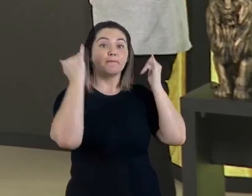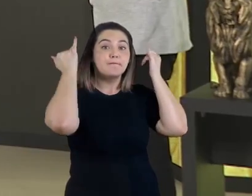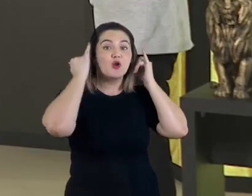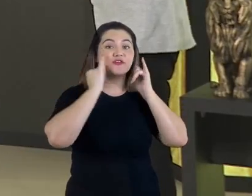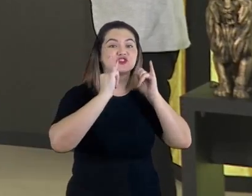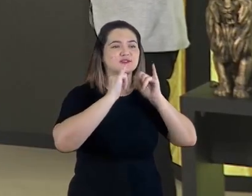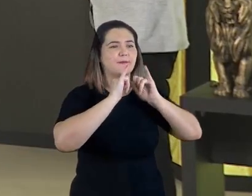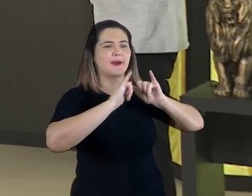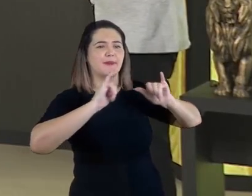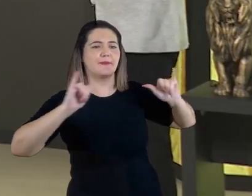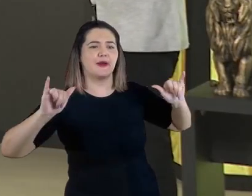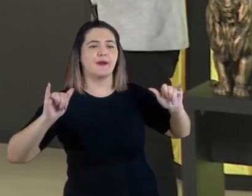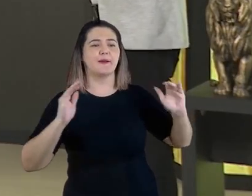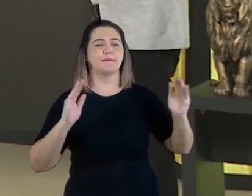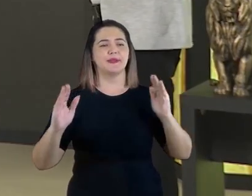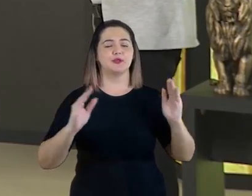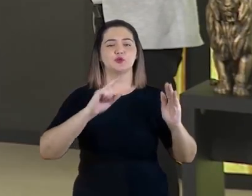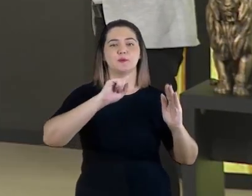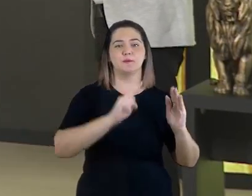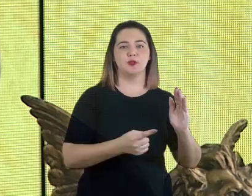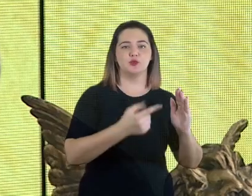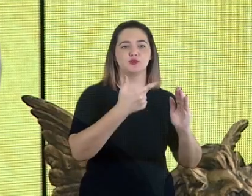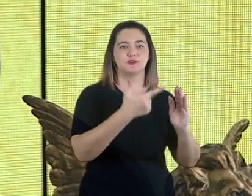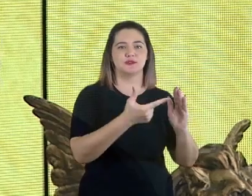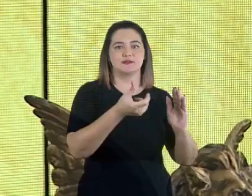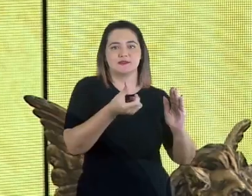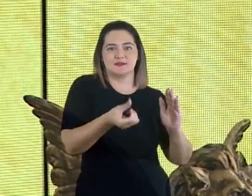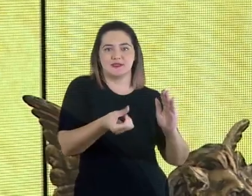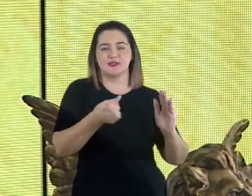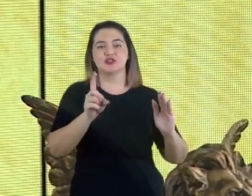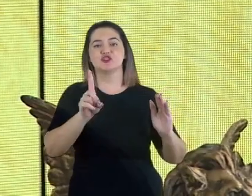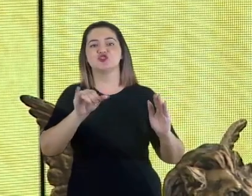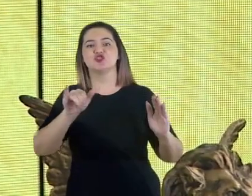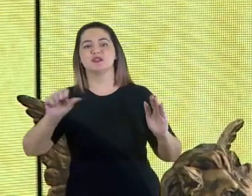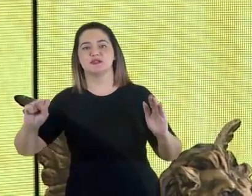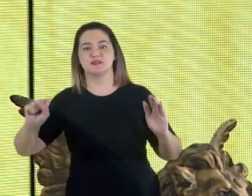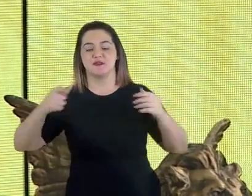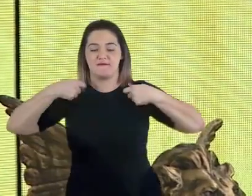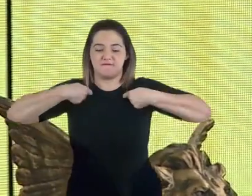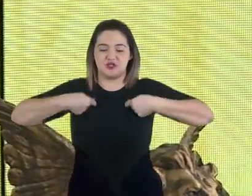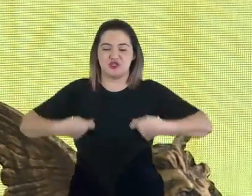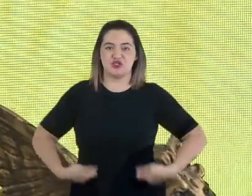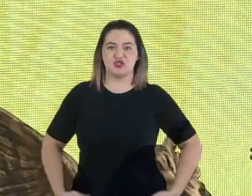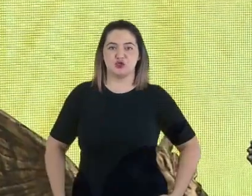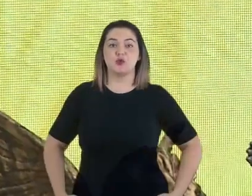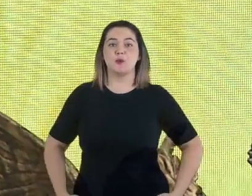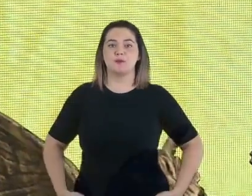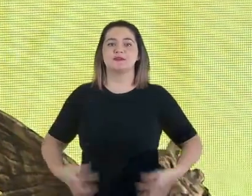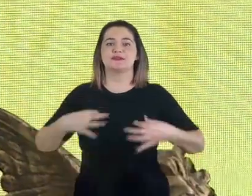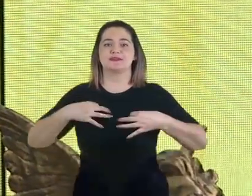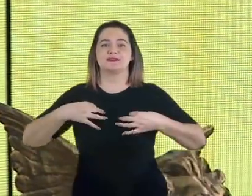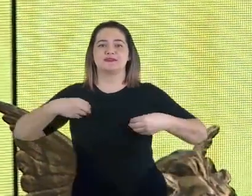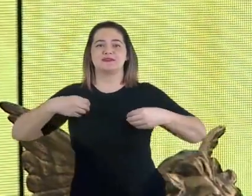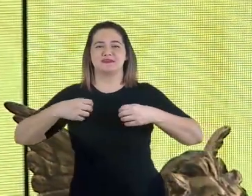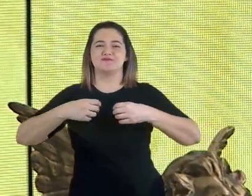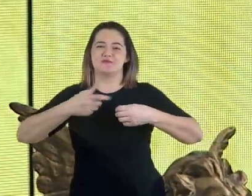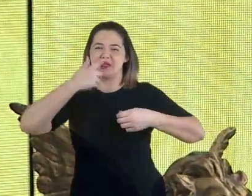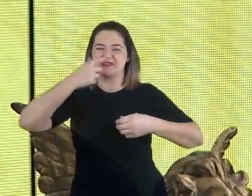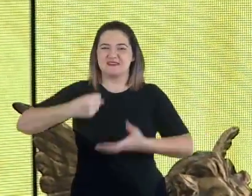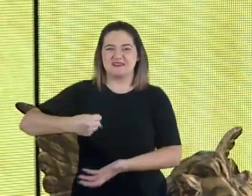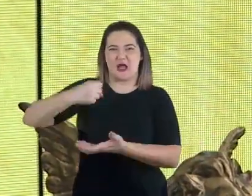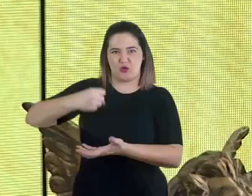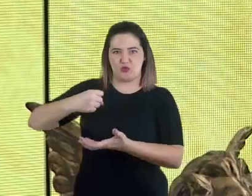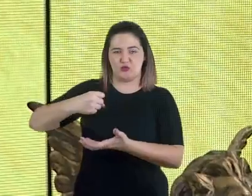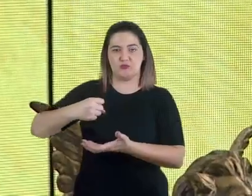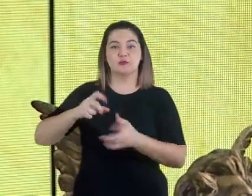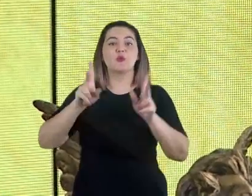1260 dias, vestidas de pano de saco. Aqui está falando de como a palavra de Deus, as testemunhas